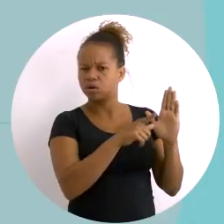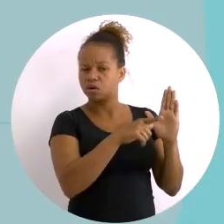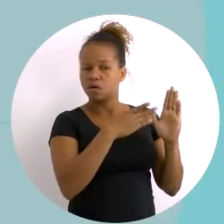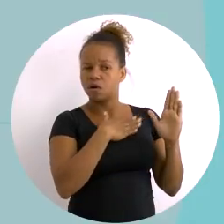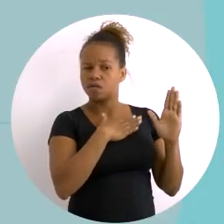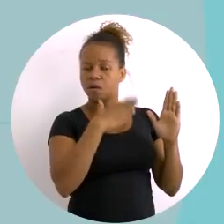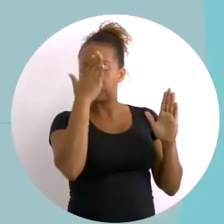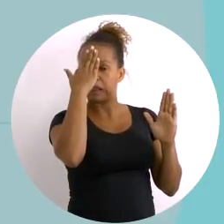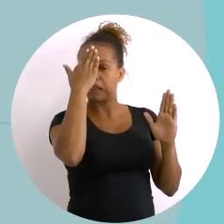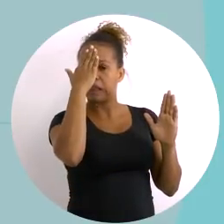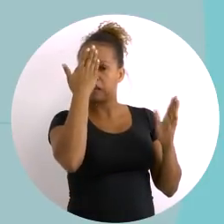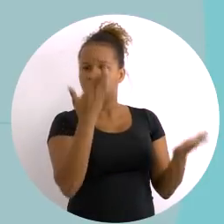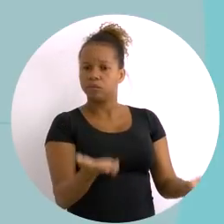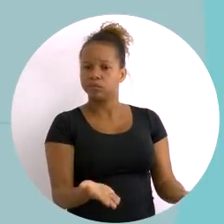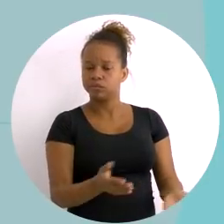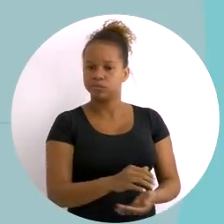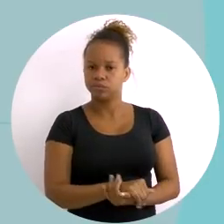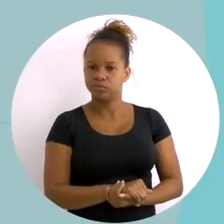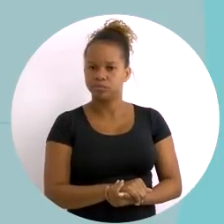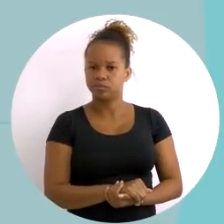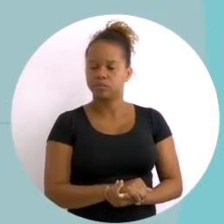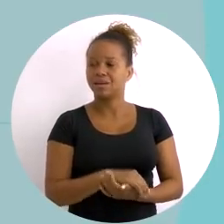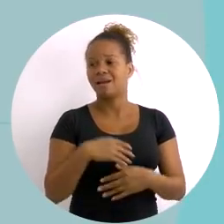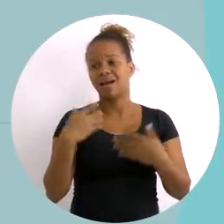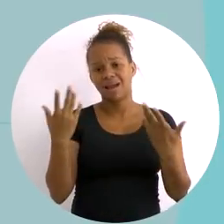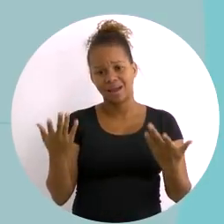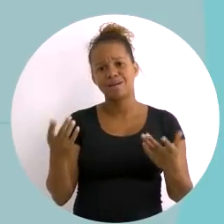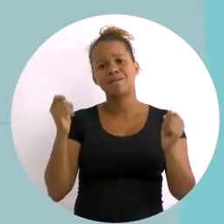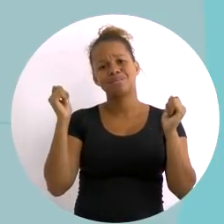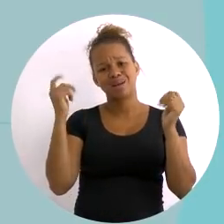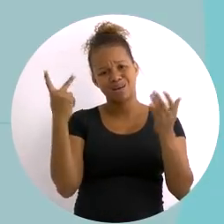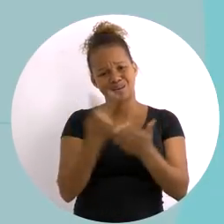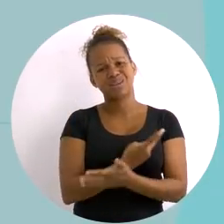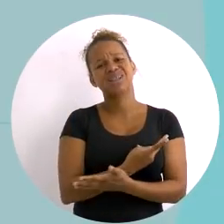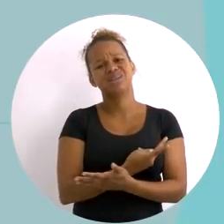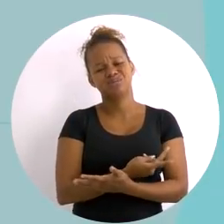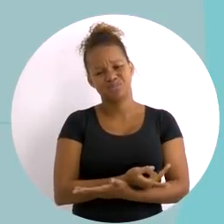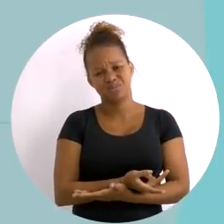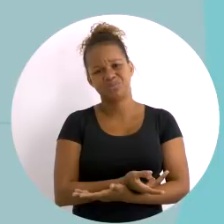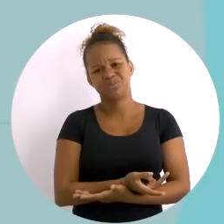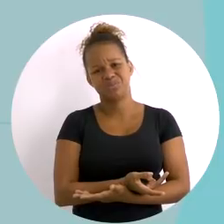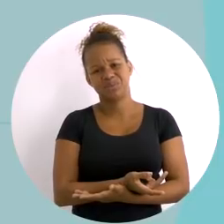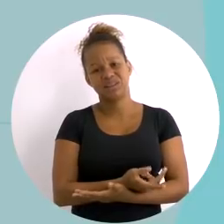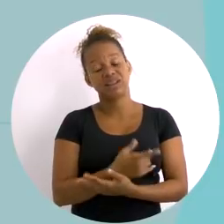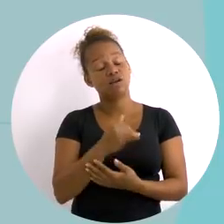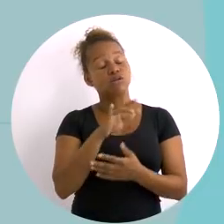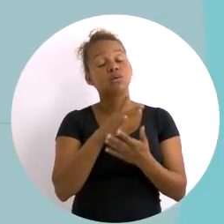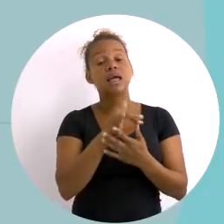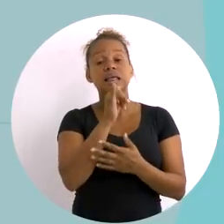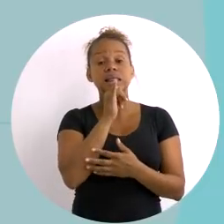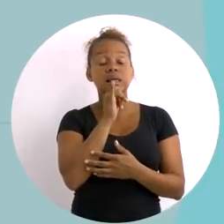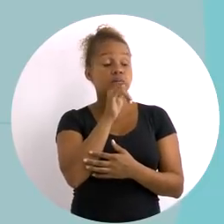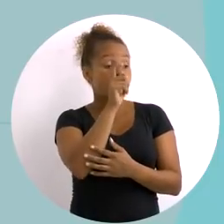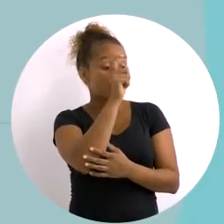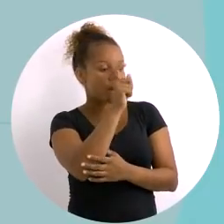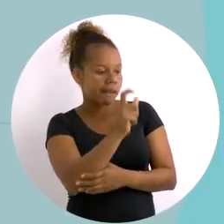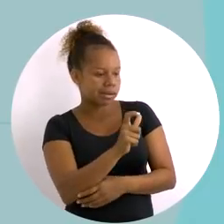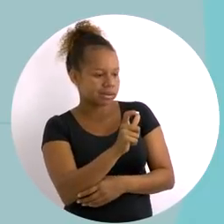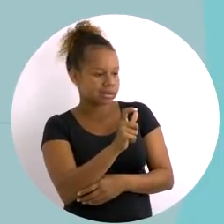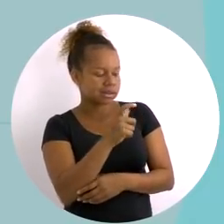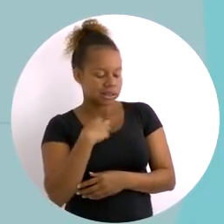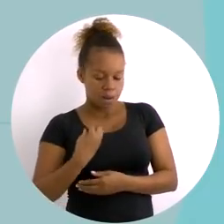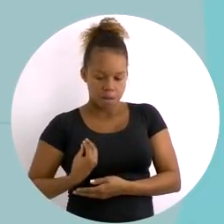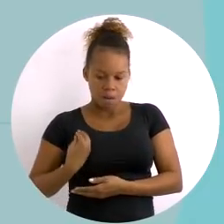conforme ele entendeu. E aí pode ter um erro. Então, são exemplos como esse que